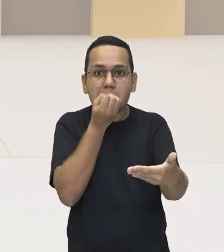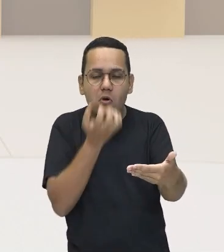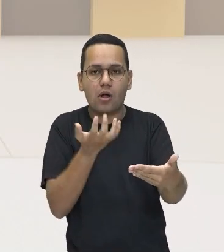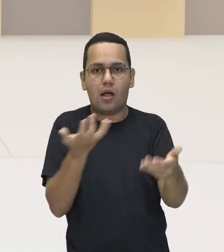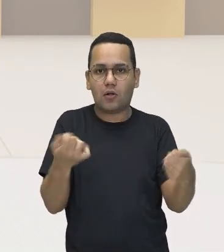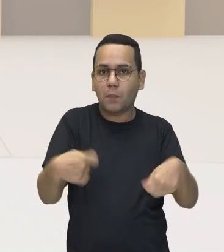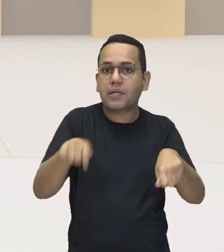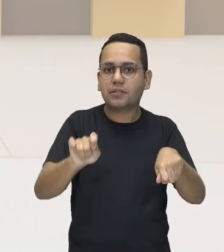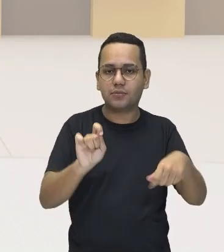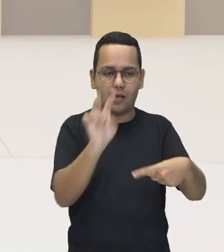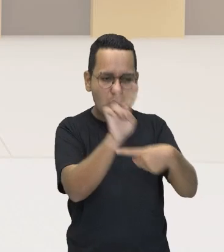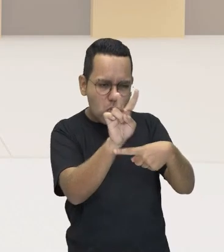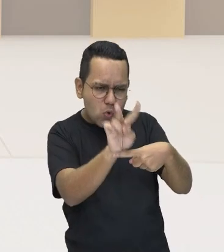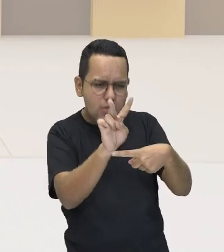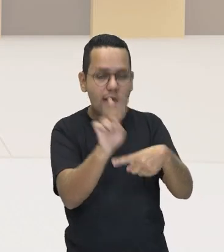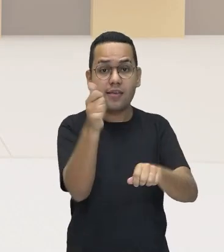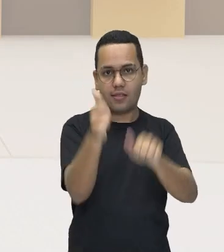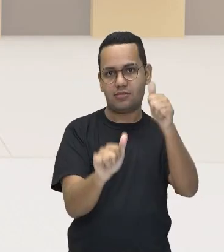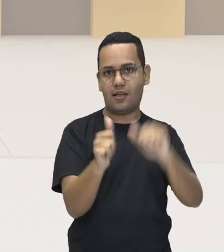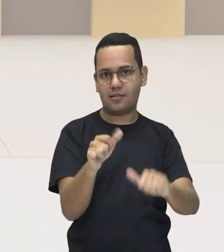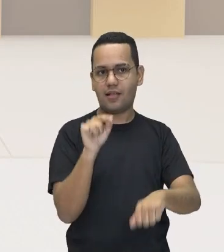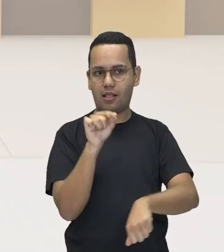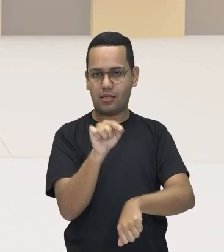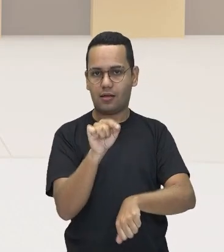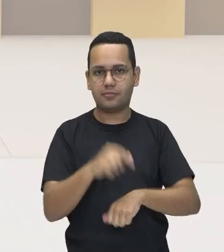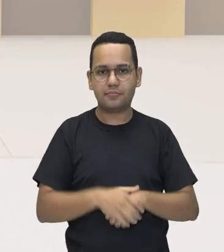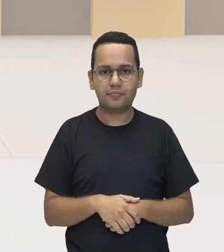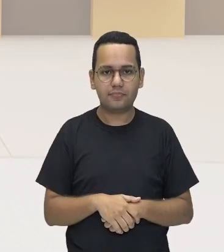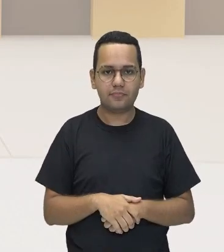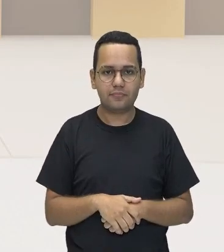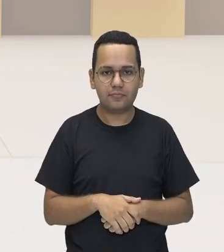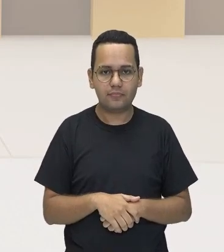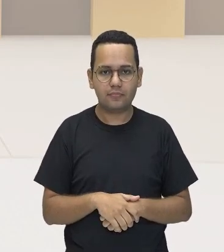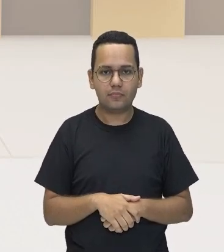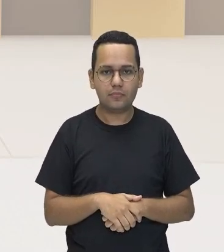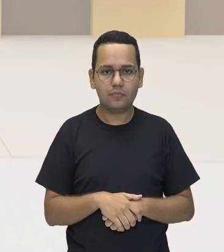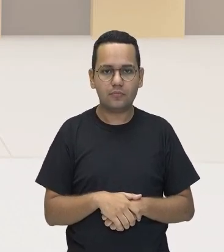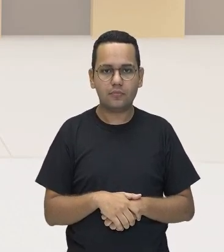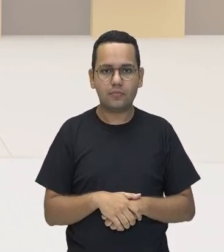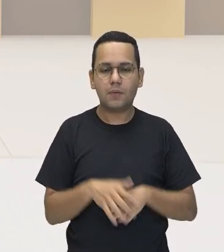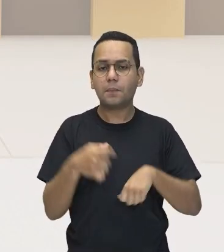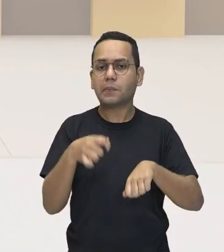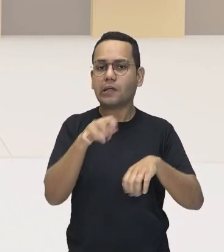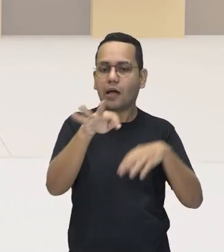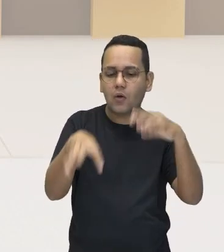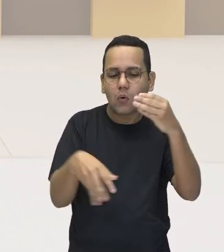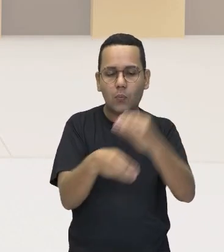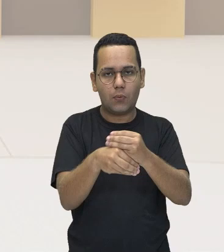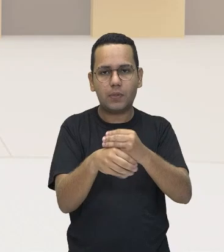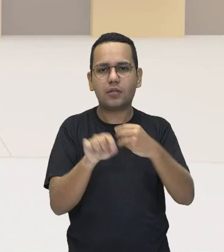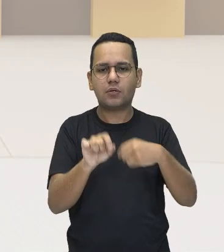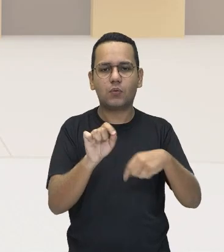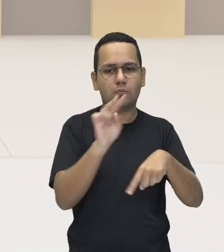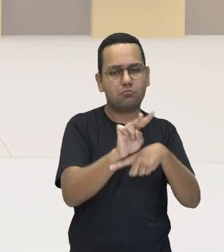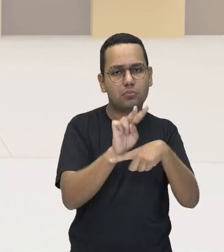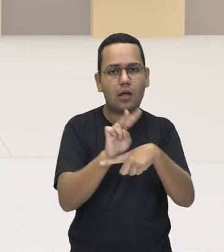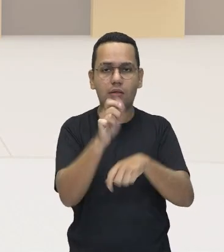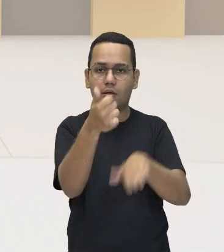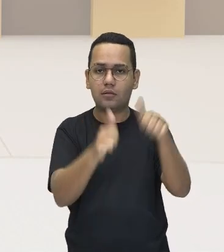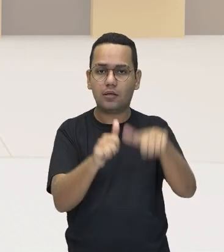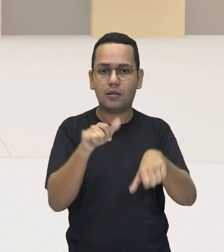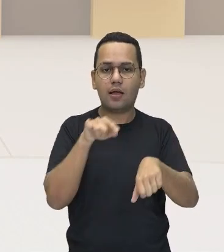e avaliação. Você vai implementar algum sistema de monitoramento e avaliação para acompanhar